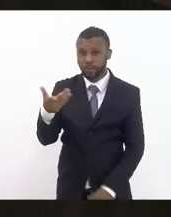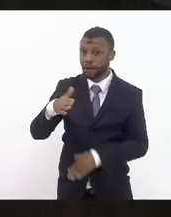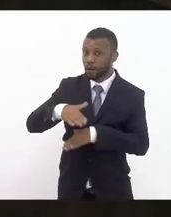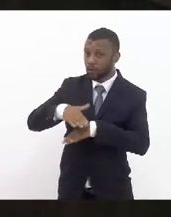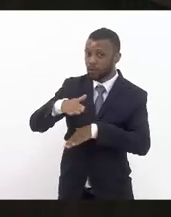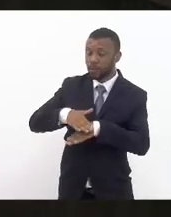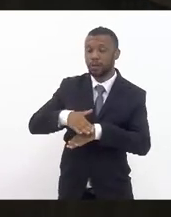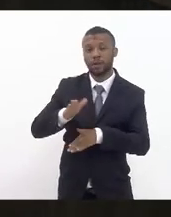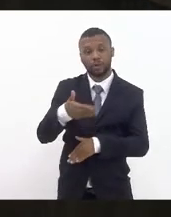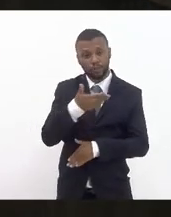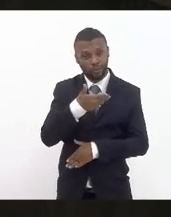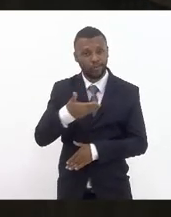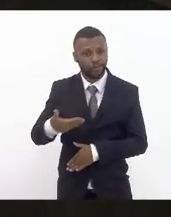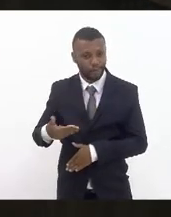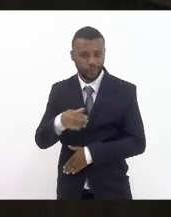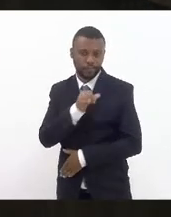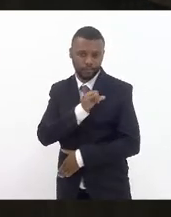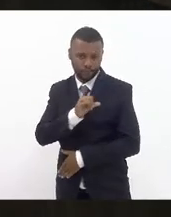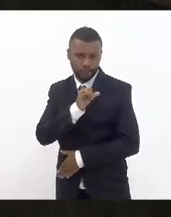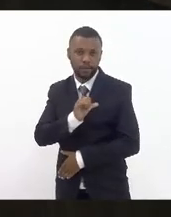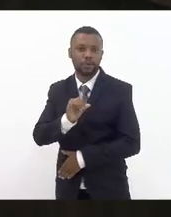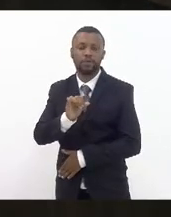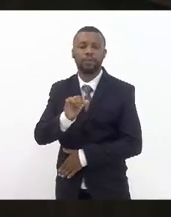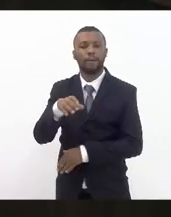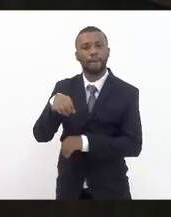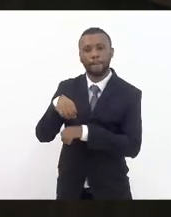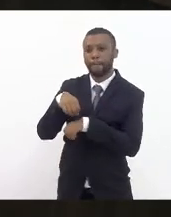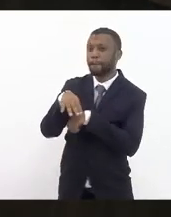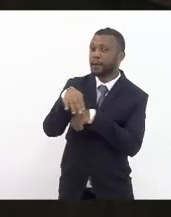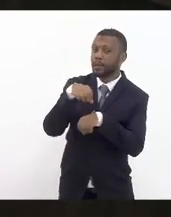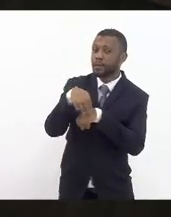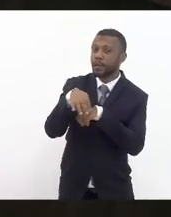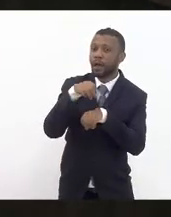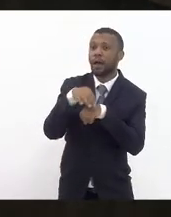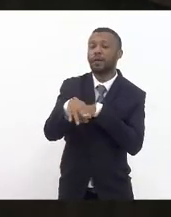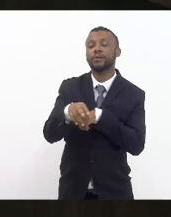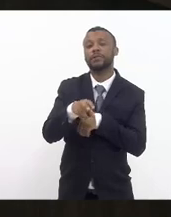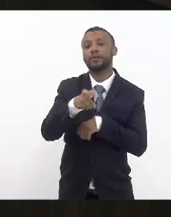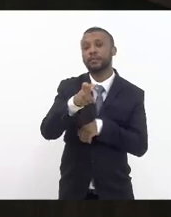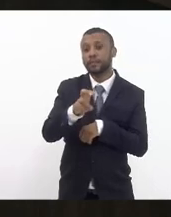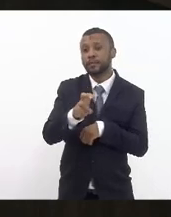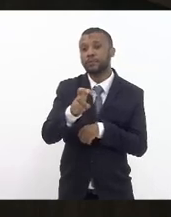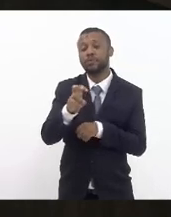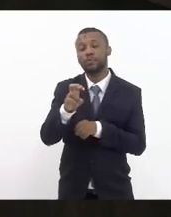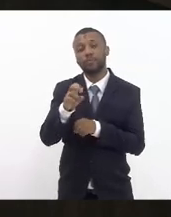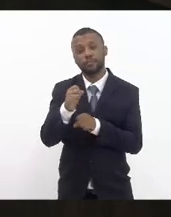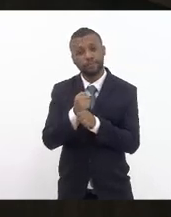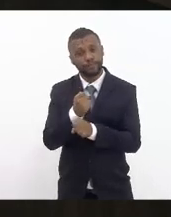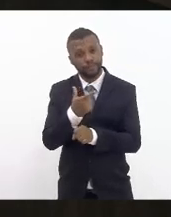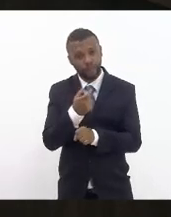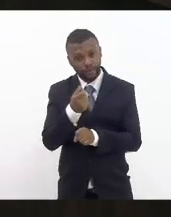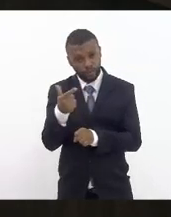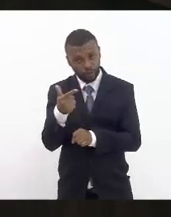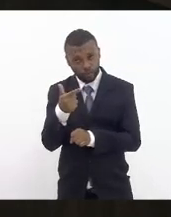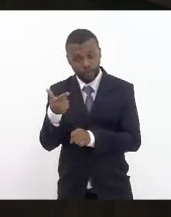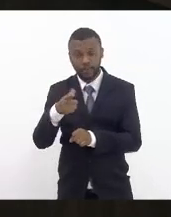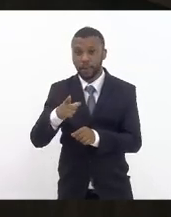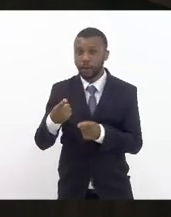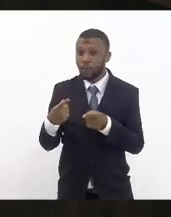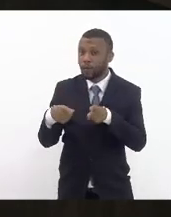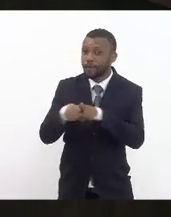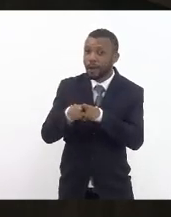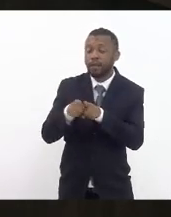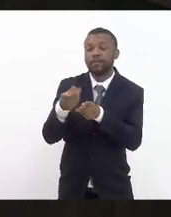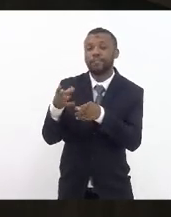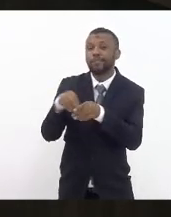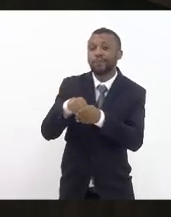do Poder Executivo, mensagem 5 de 22, convênio, internaliza o